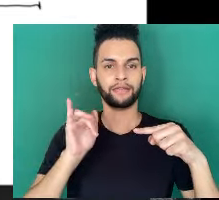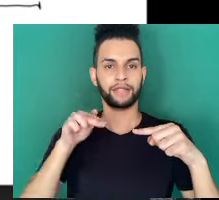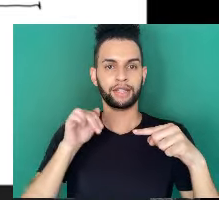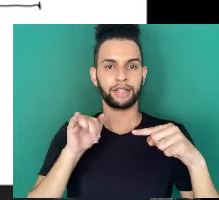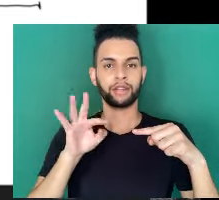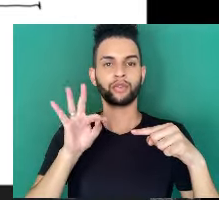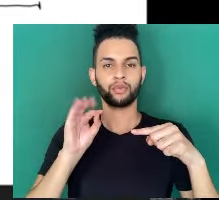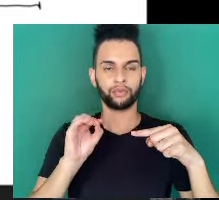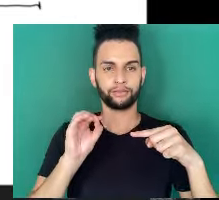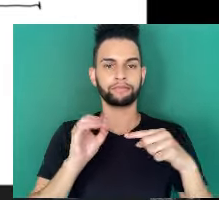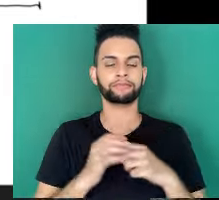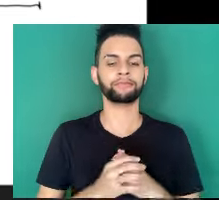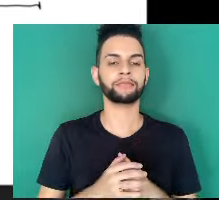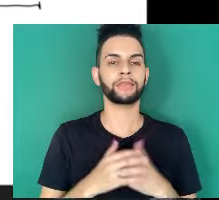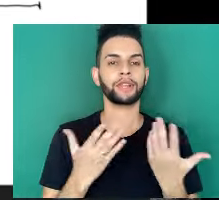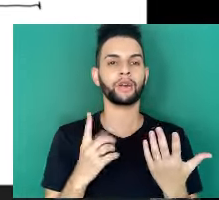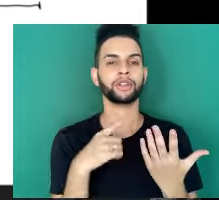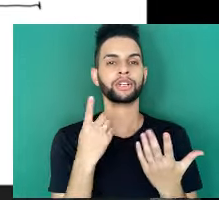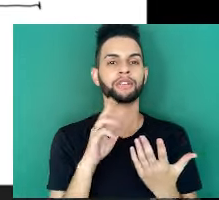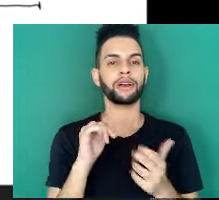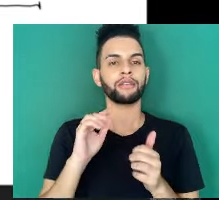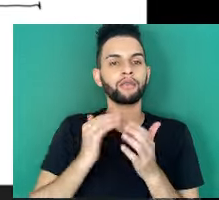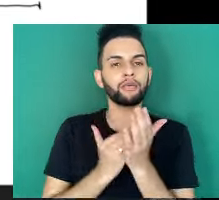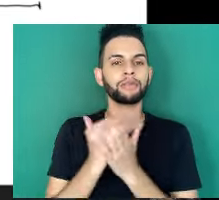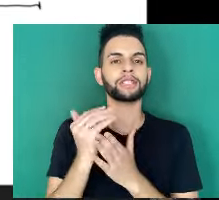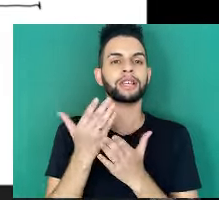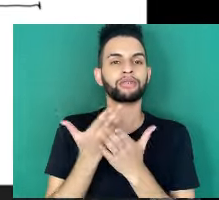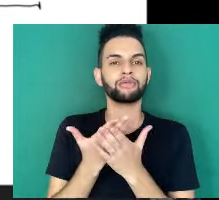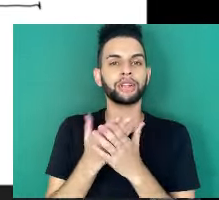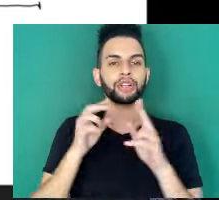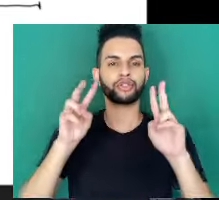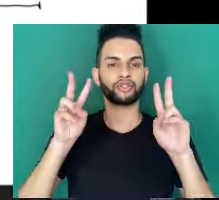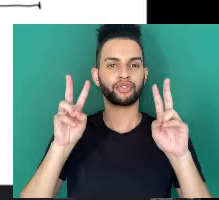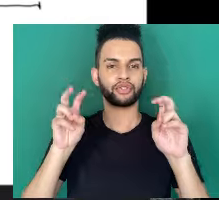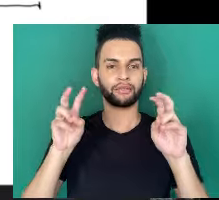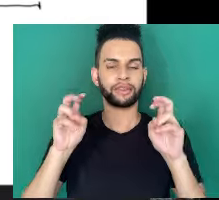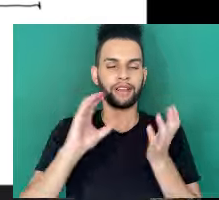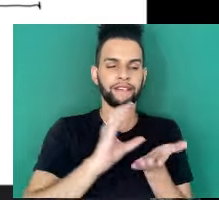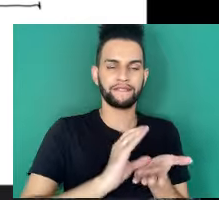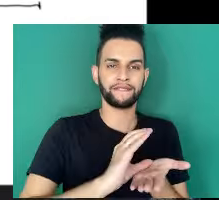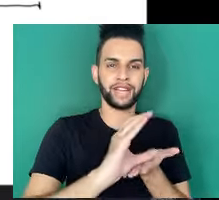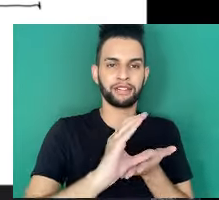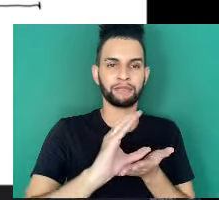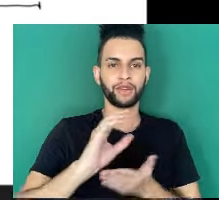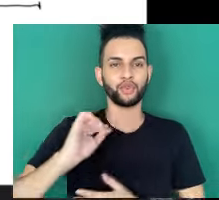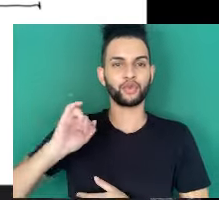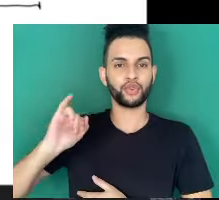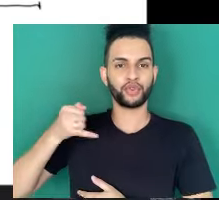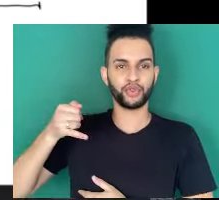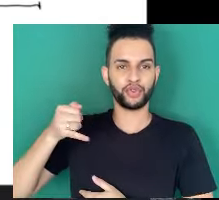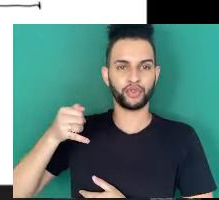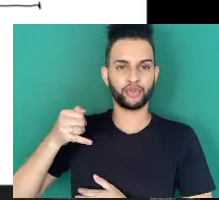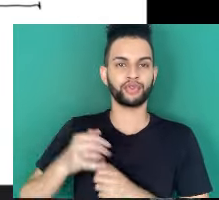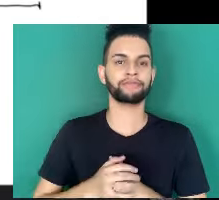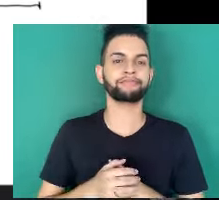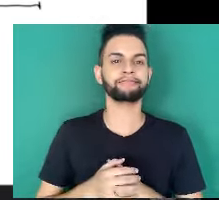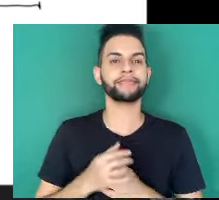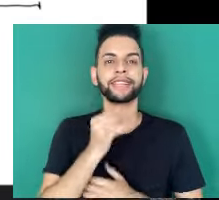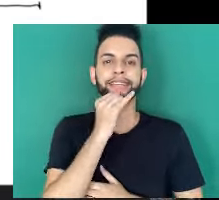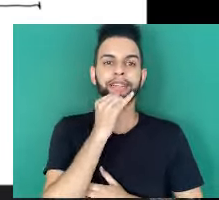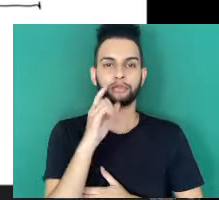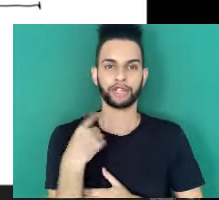capital investido. Então, vamos supor que a gente, de forma hipotética, emprestou R$1,